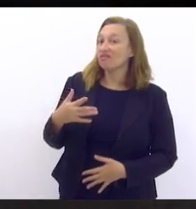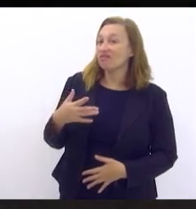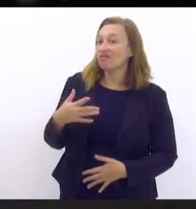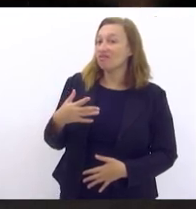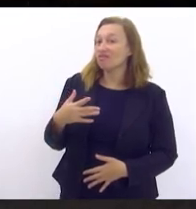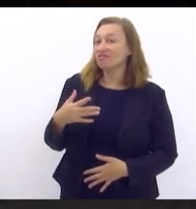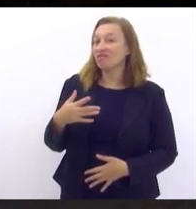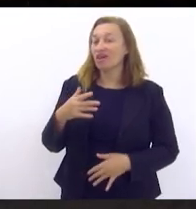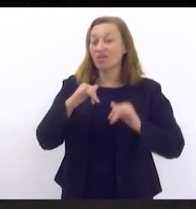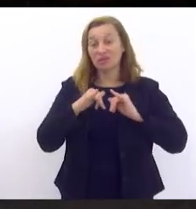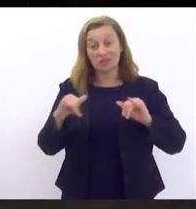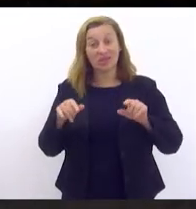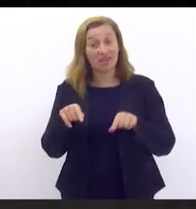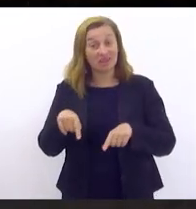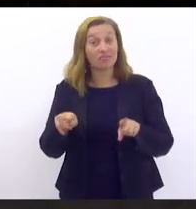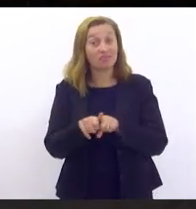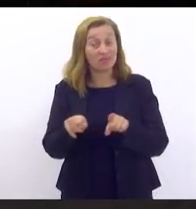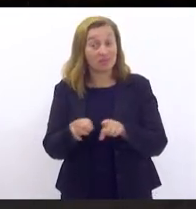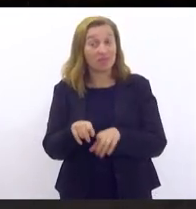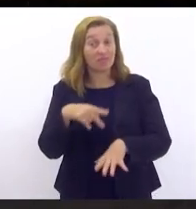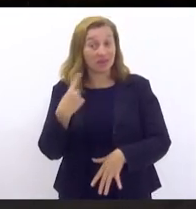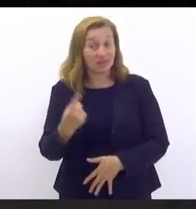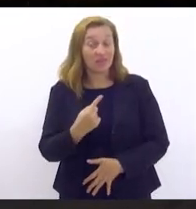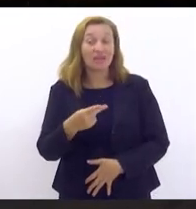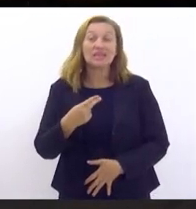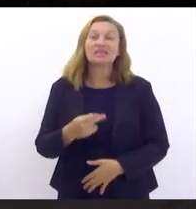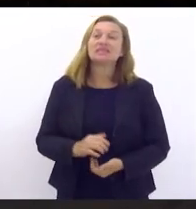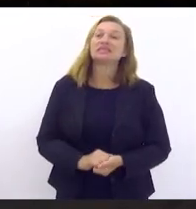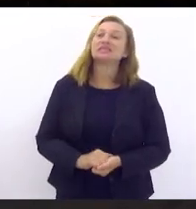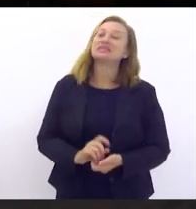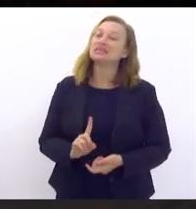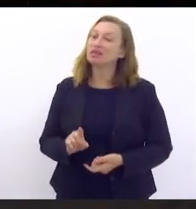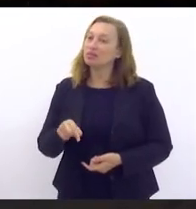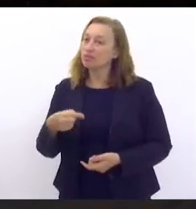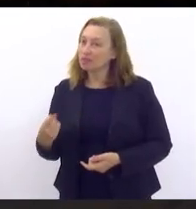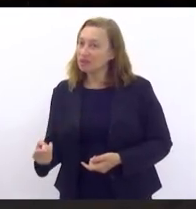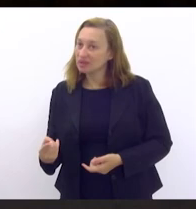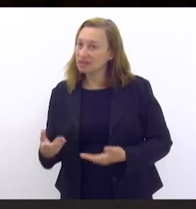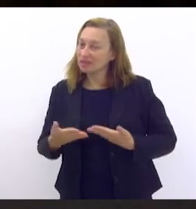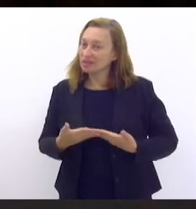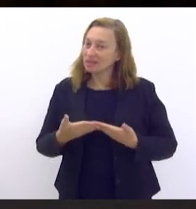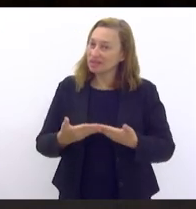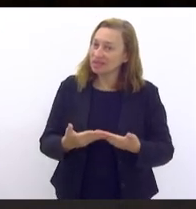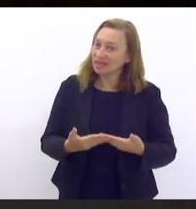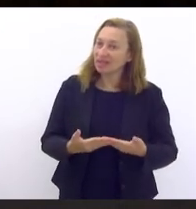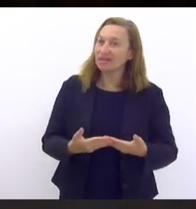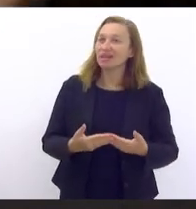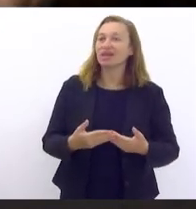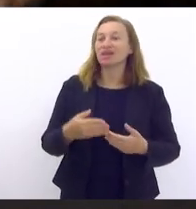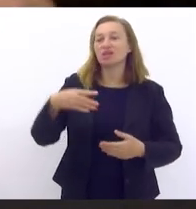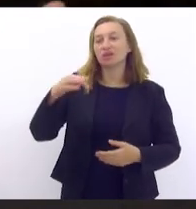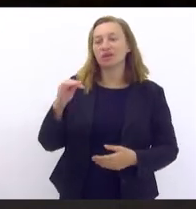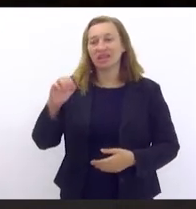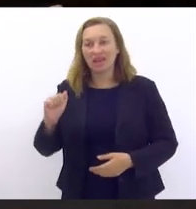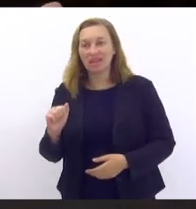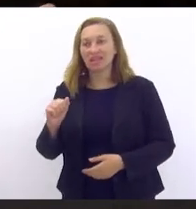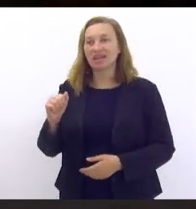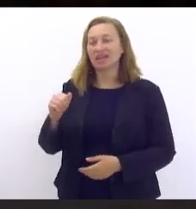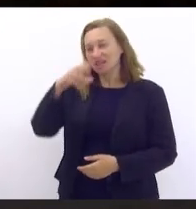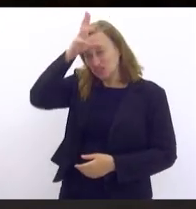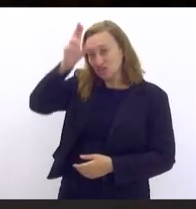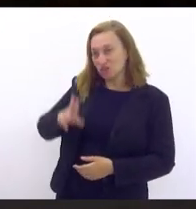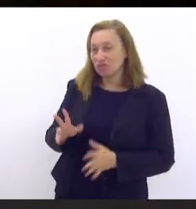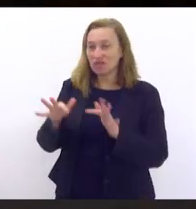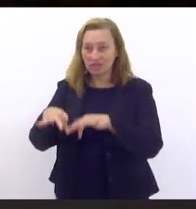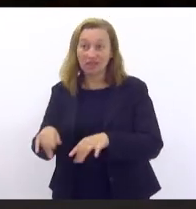um anúncio aqui também para gente uma colocação e em seguida eu encaminho para nominata e ia te ajudar a fazer o